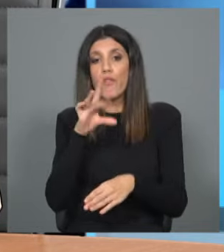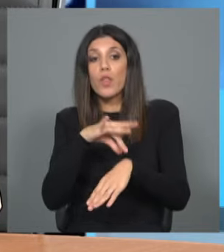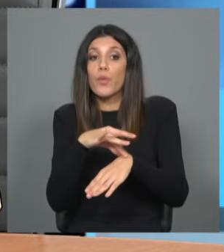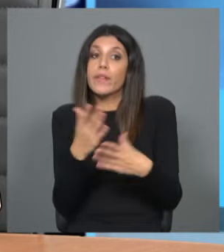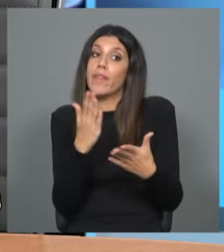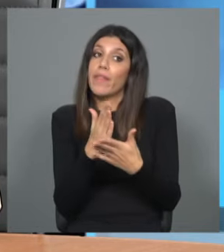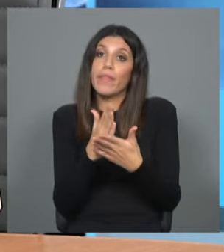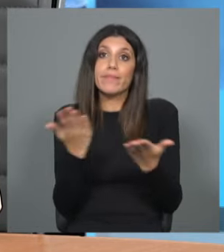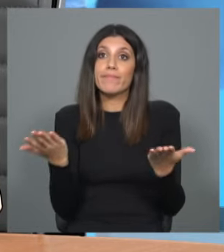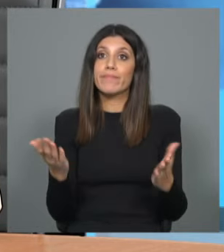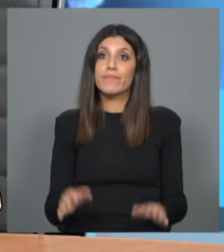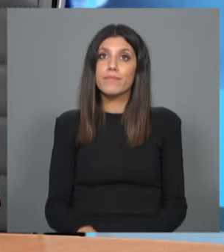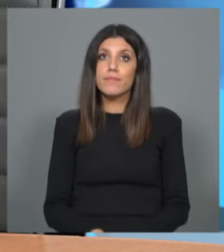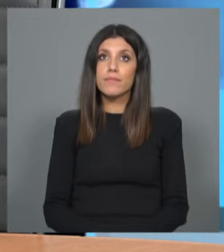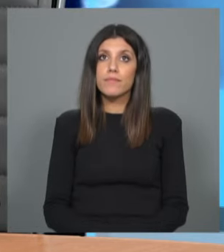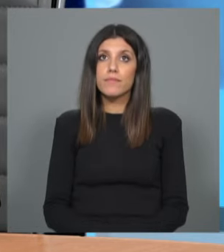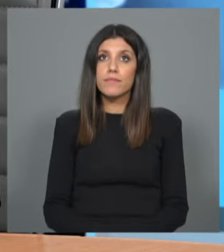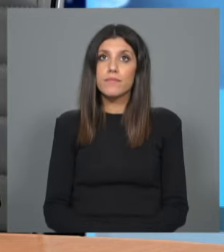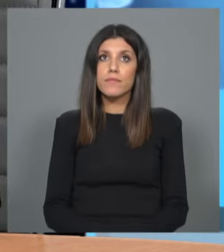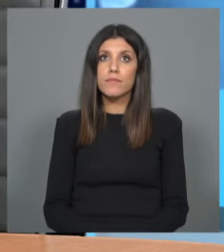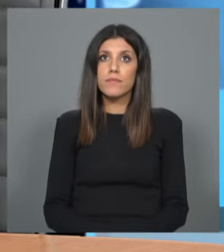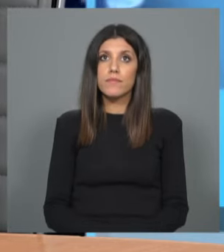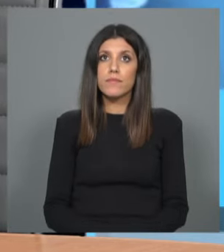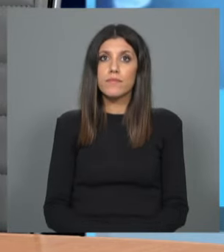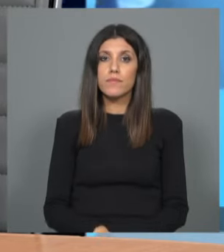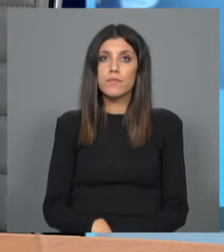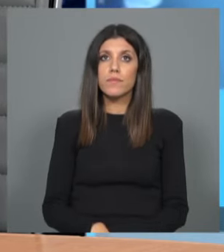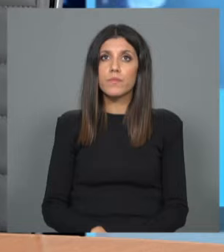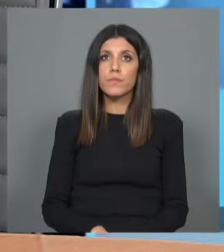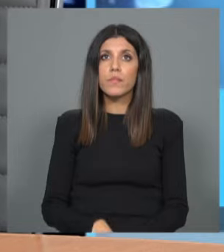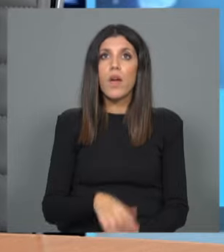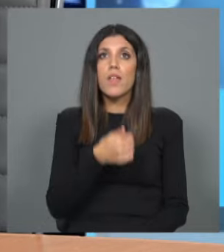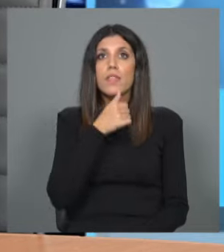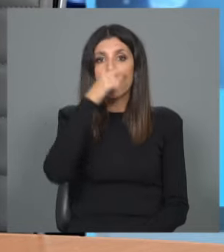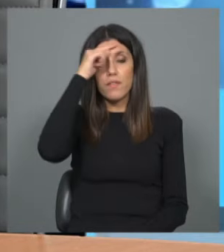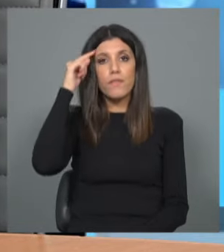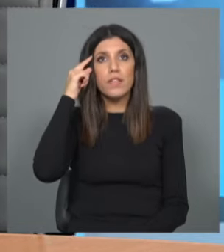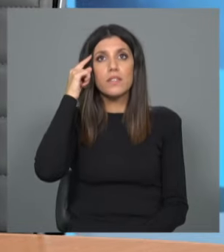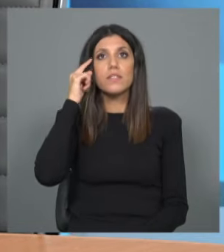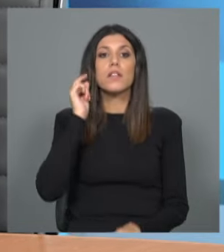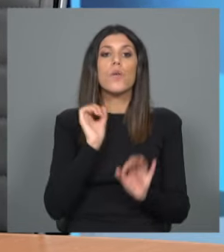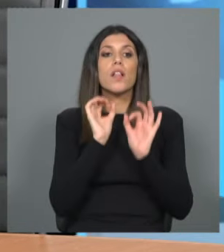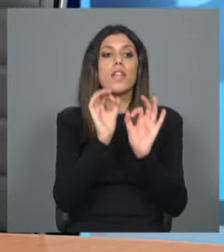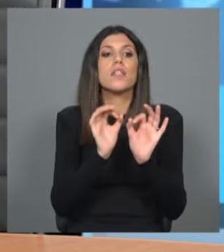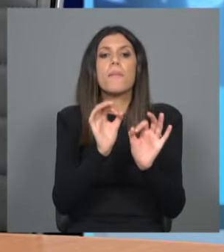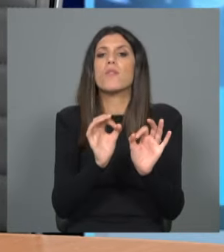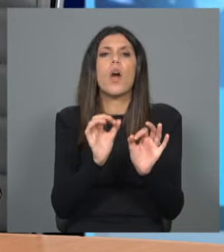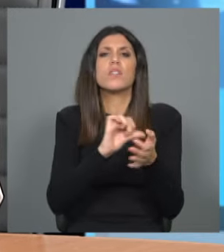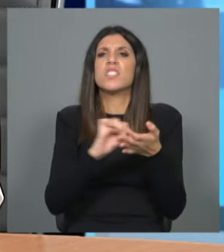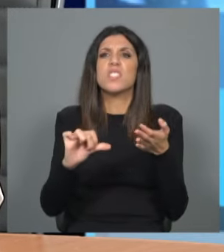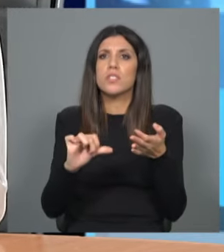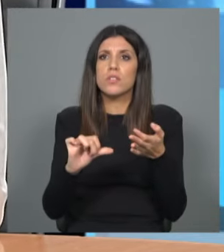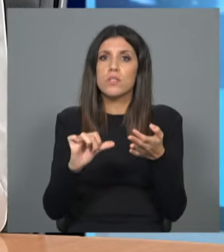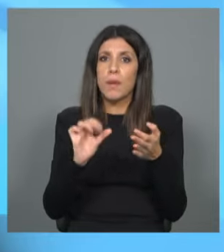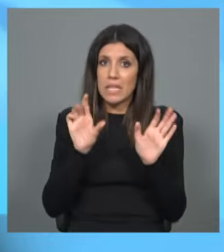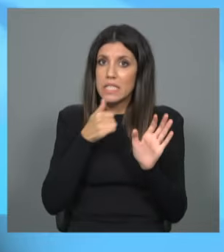a decisão de não iniciar um tratamento ou não iniciar uma intervenção, é difícil tomar a decisão de suspender uma medida. Teriam de ser decisões em equipa,